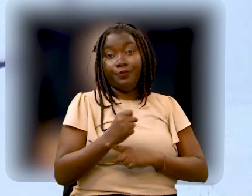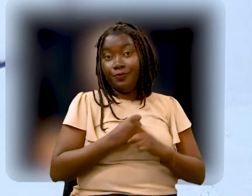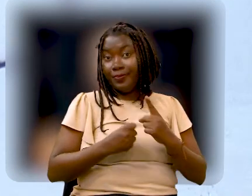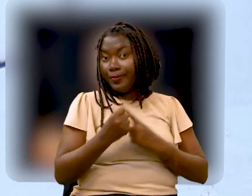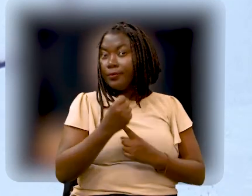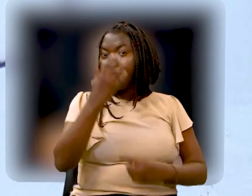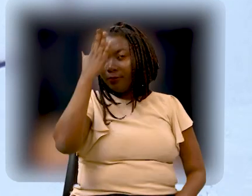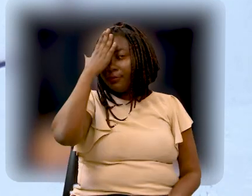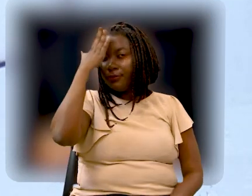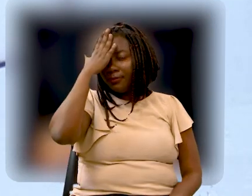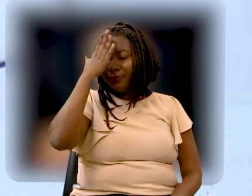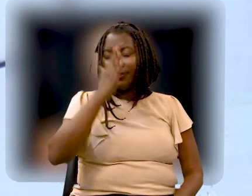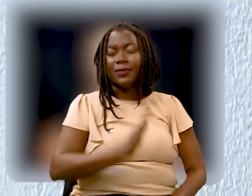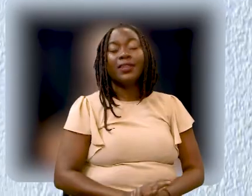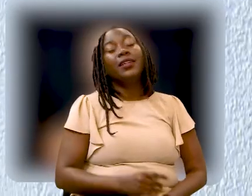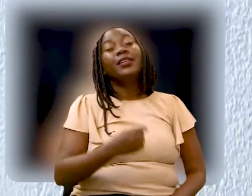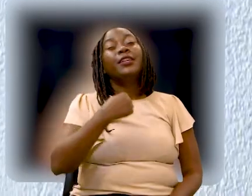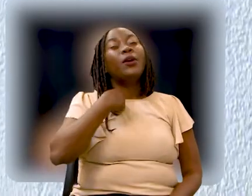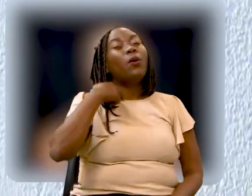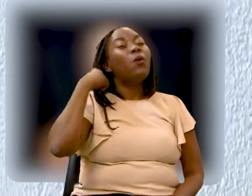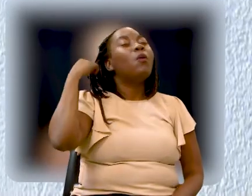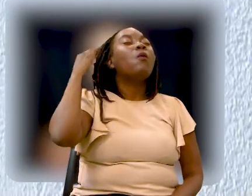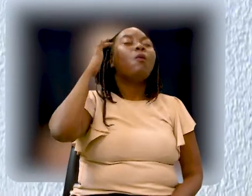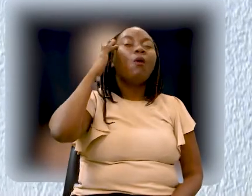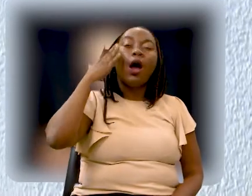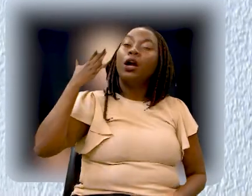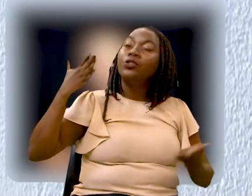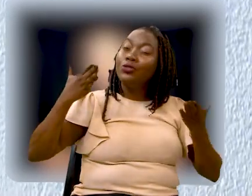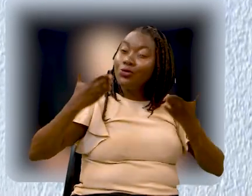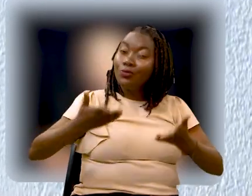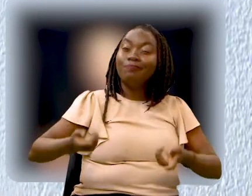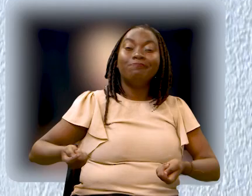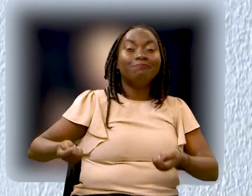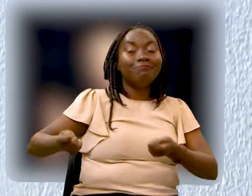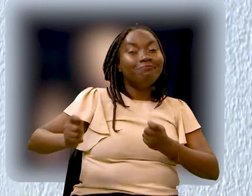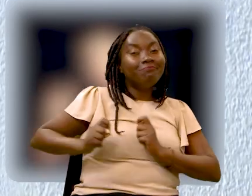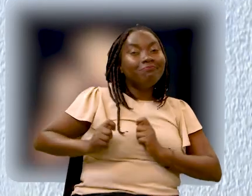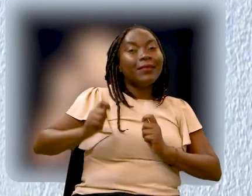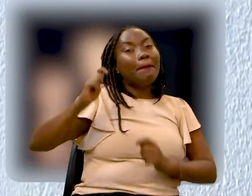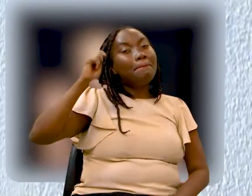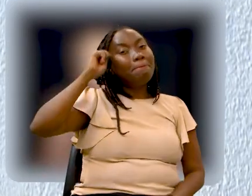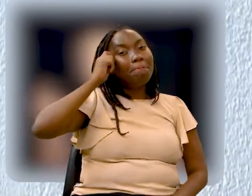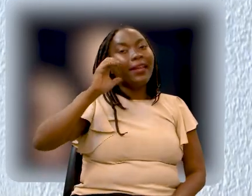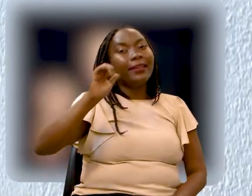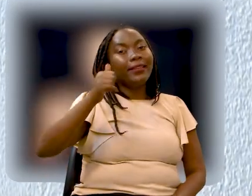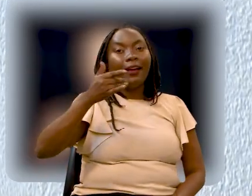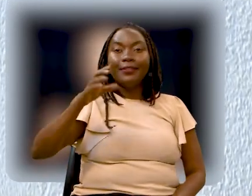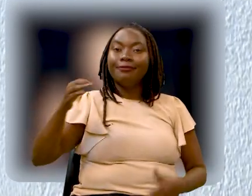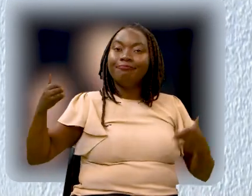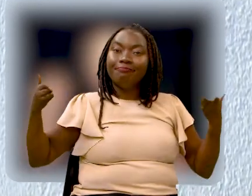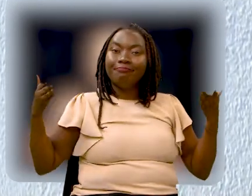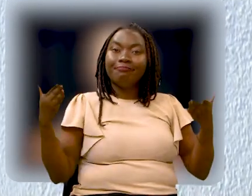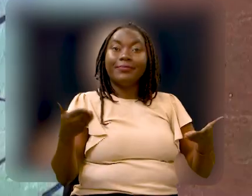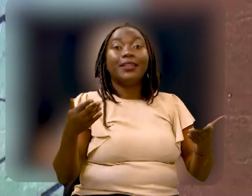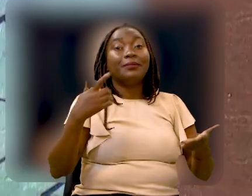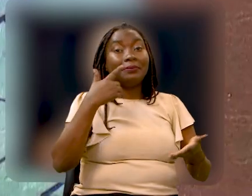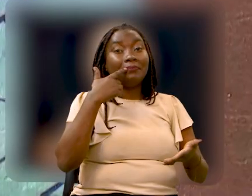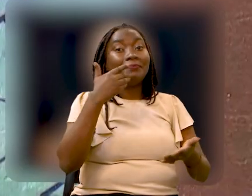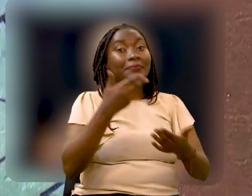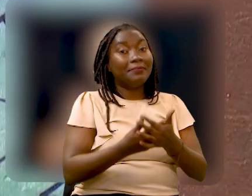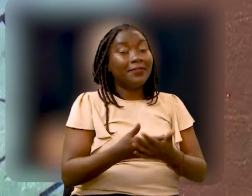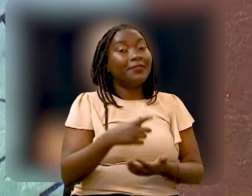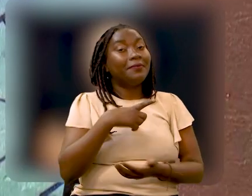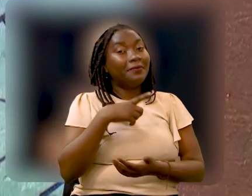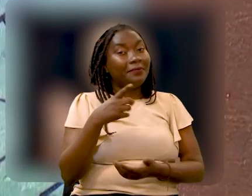enquanto empresa, enquanto lugar social, sabe? Sim. E eu acho que isso é que está levando a Pretação